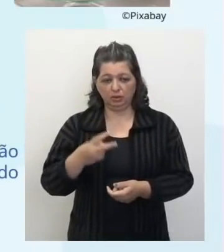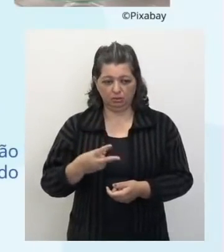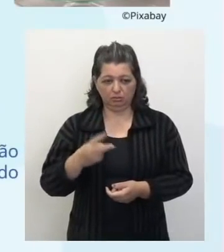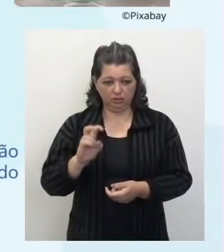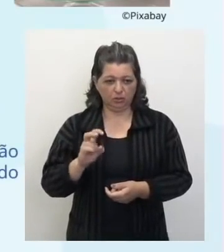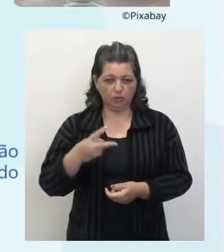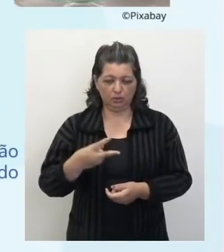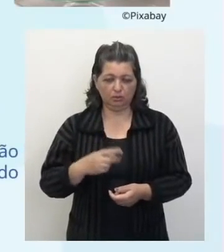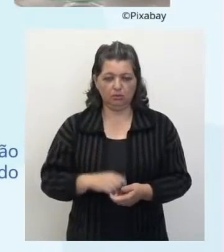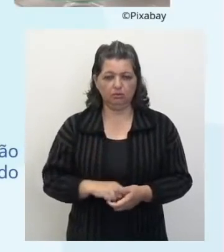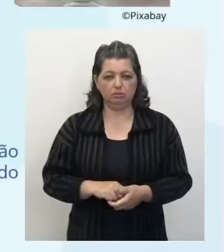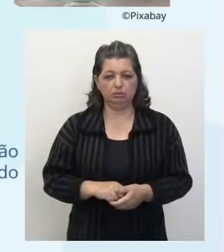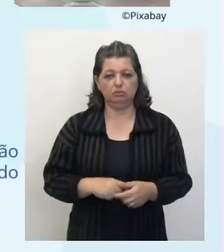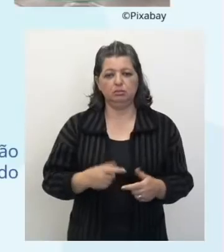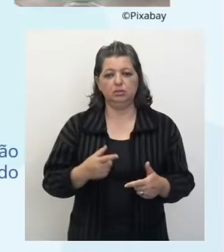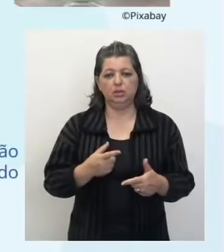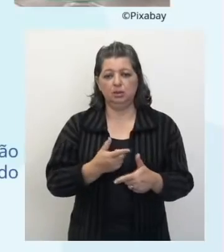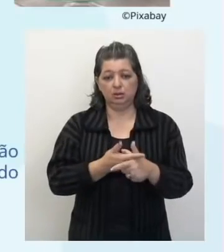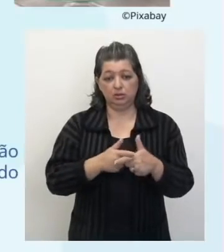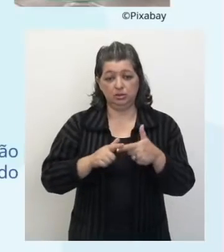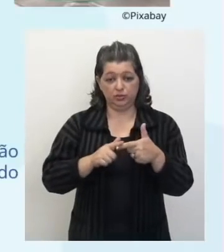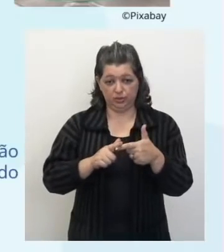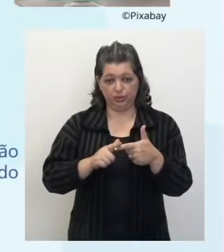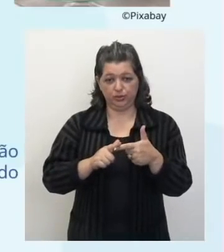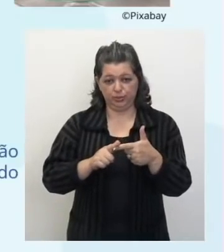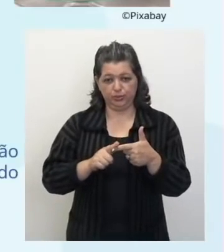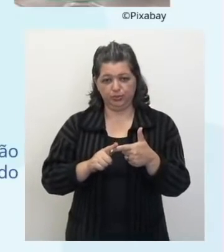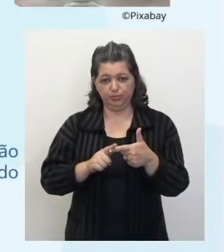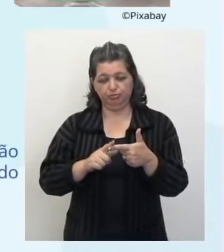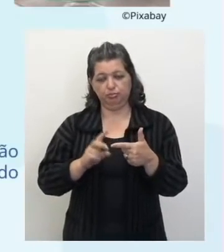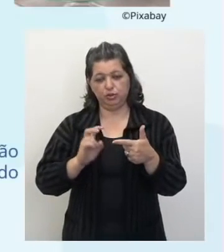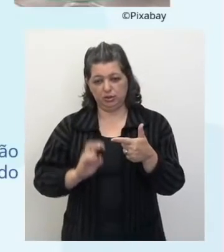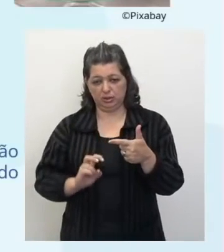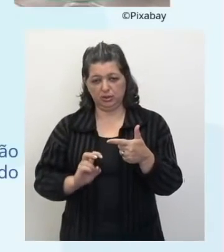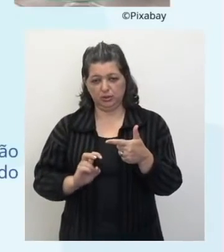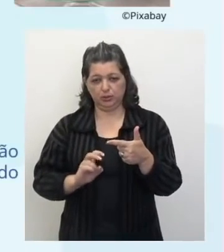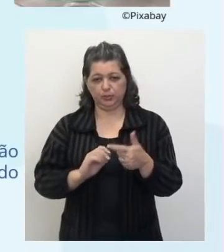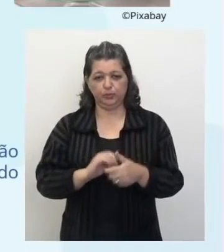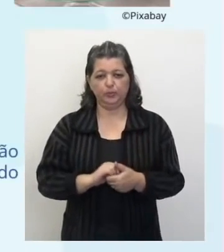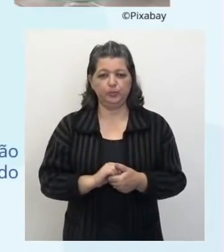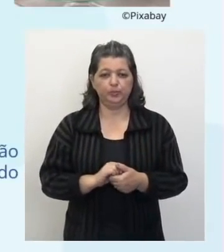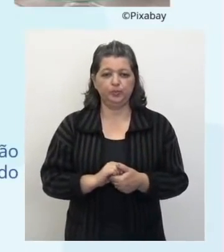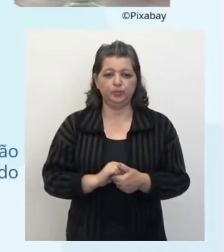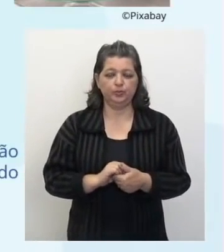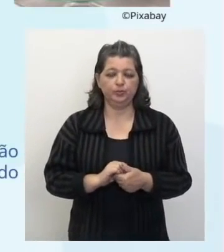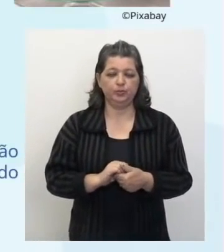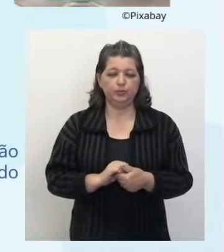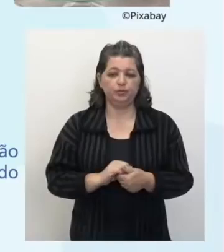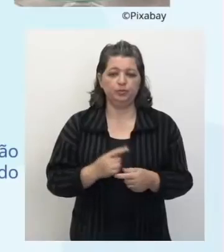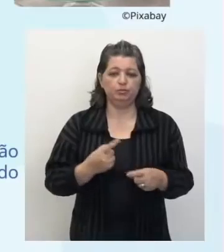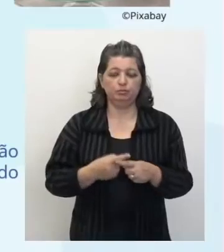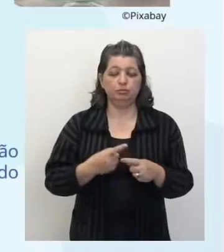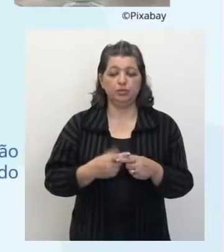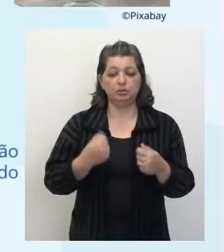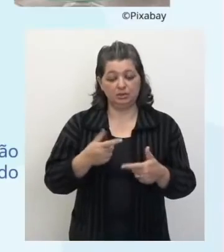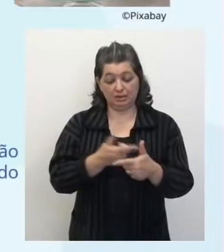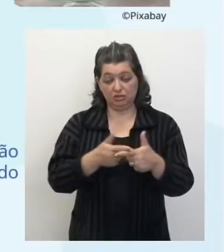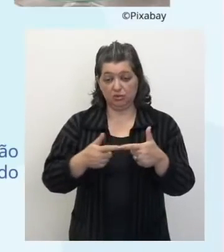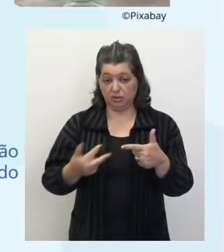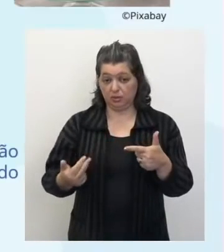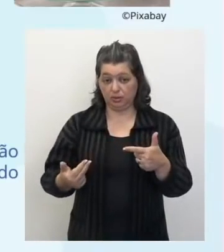um negócio, tá? Investiu R$ 7.800, tá? Em, sei lá, em equipamentos, tá? Em matéria-prima,